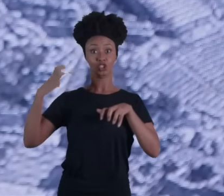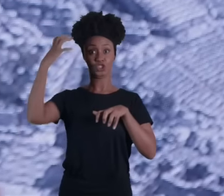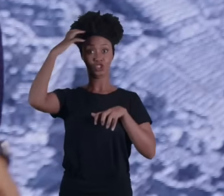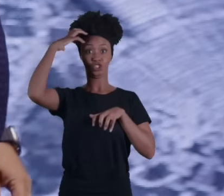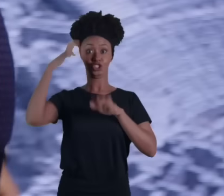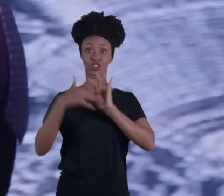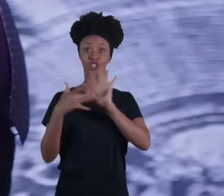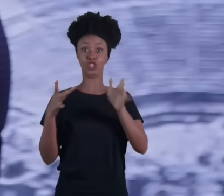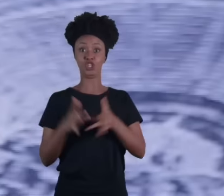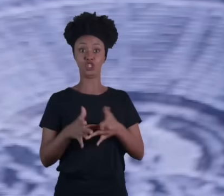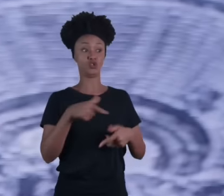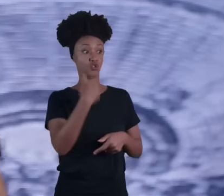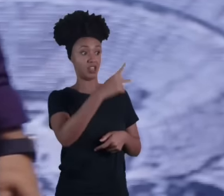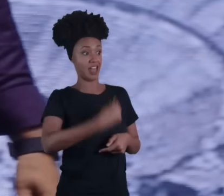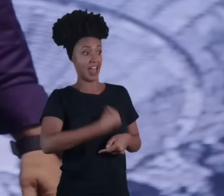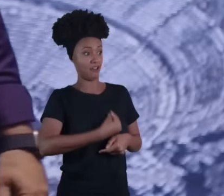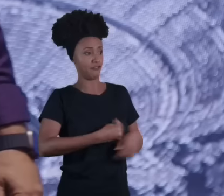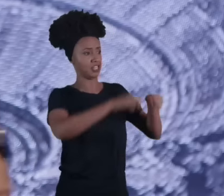devassada.